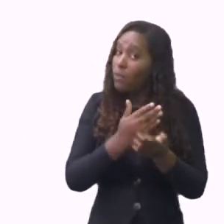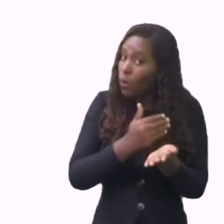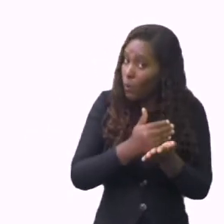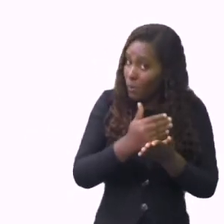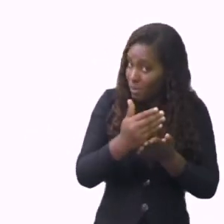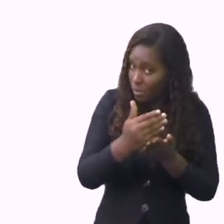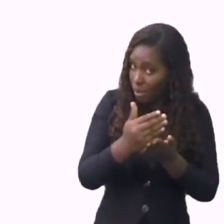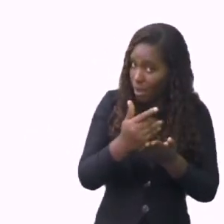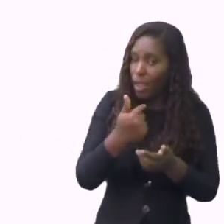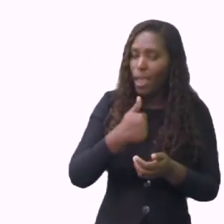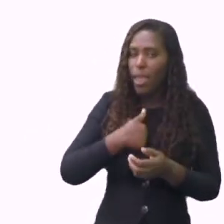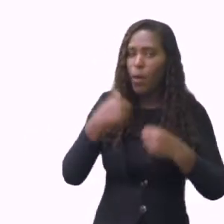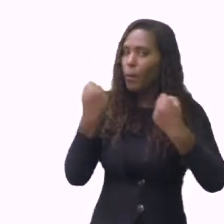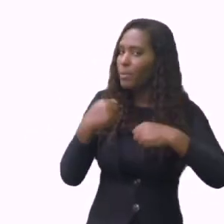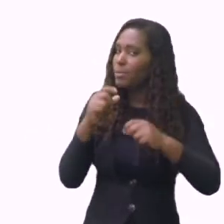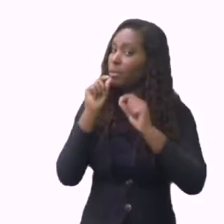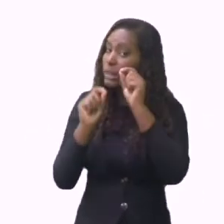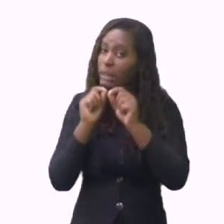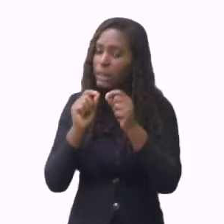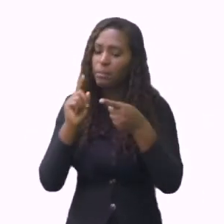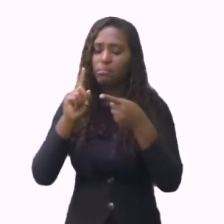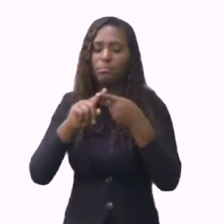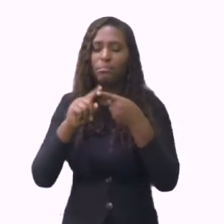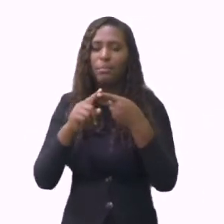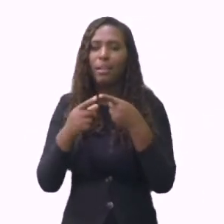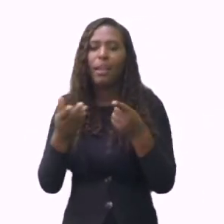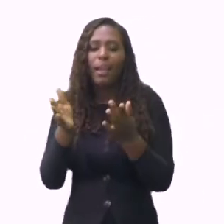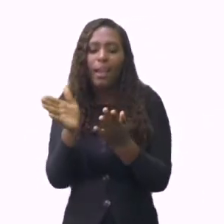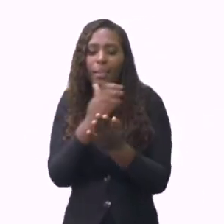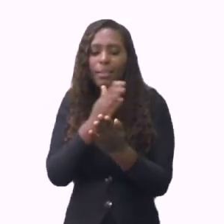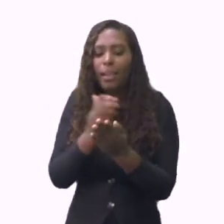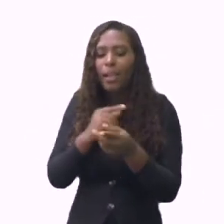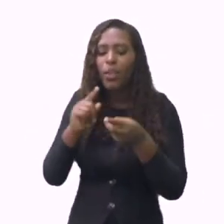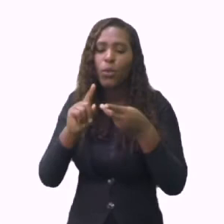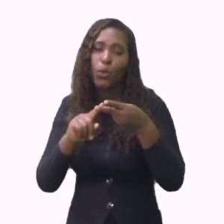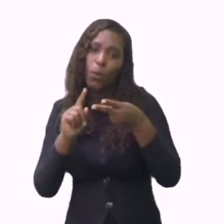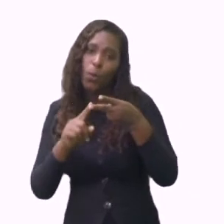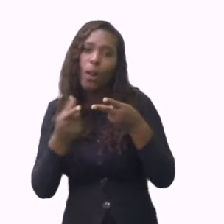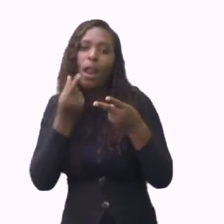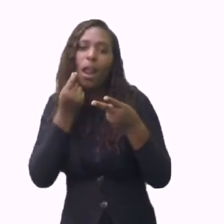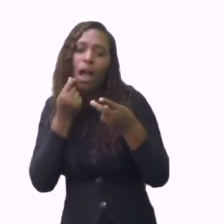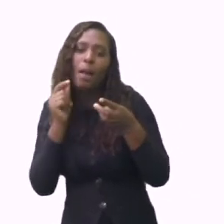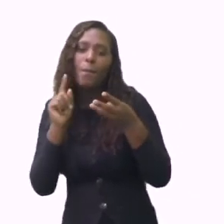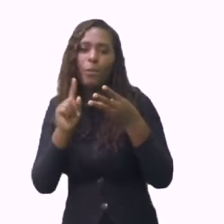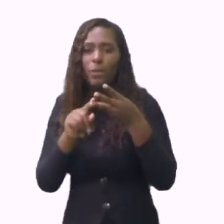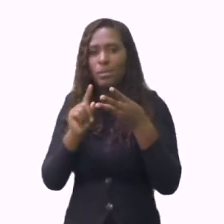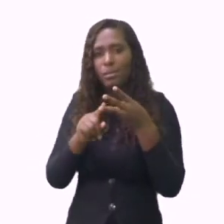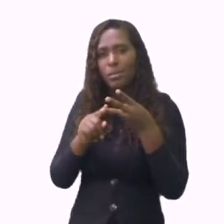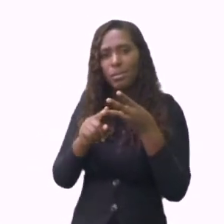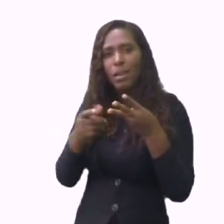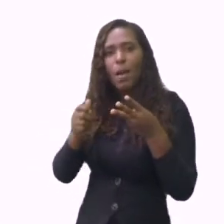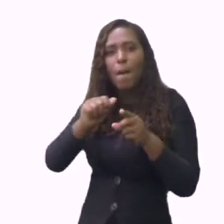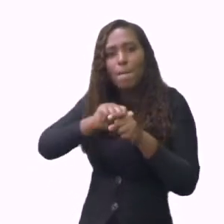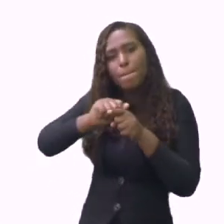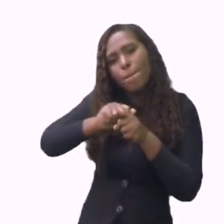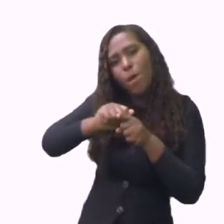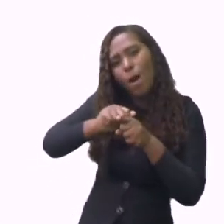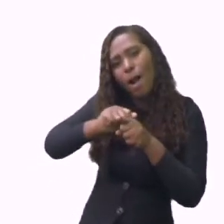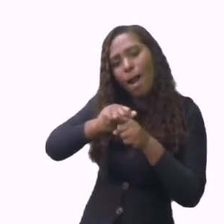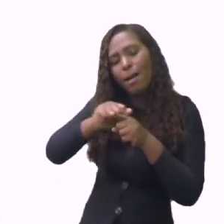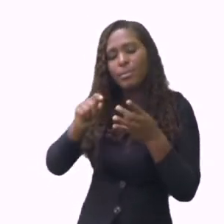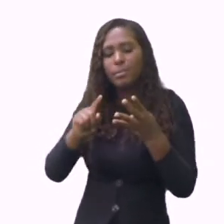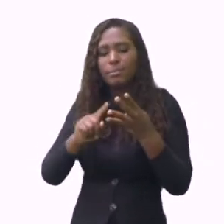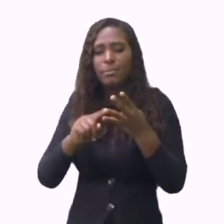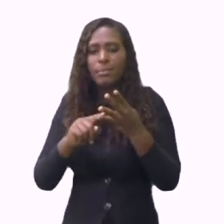precisar de cadernos, lápis, borrachas e agenda. Viu como a